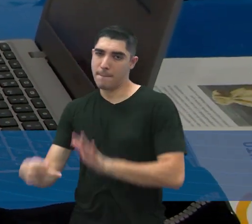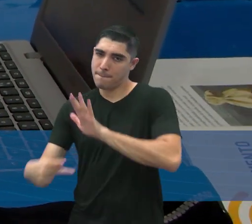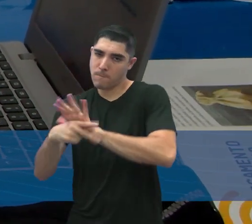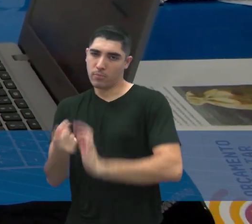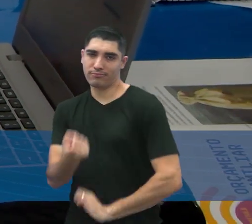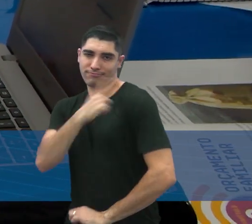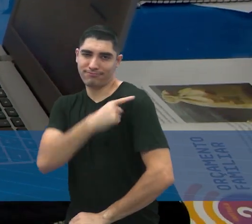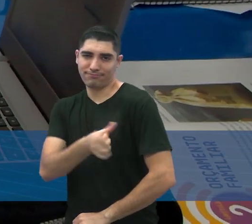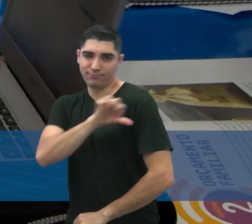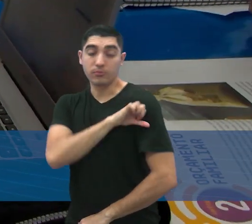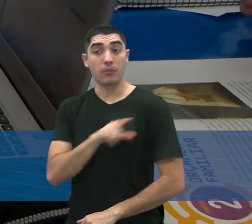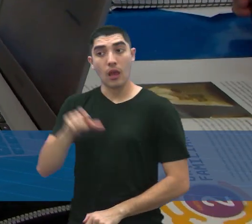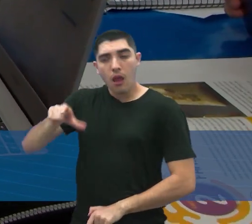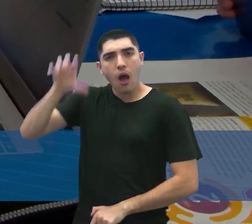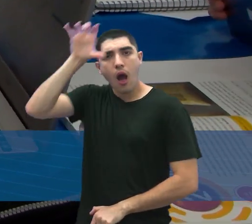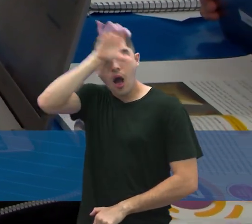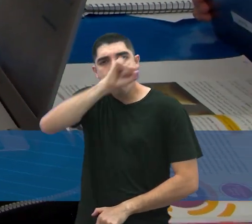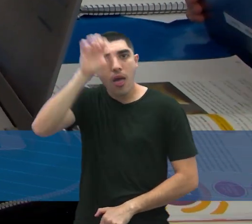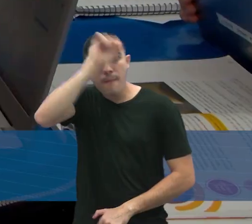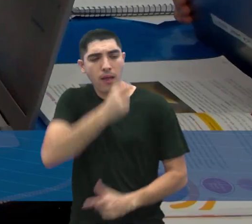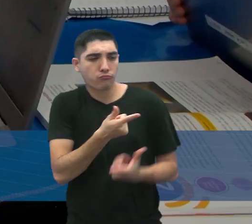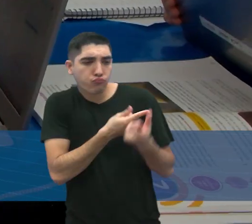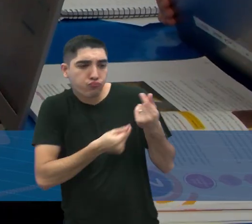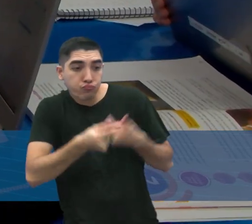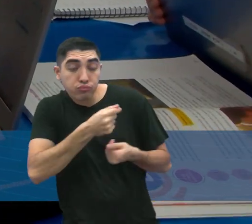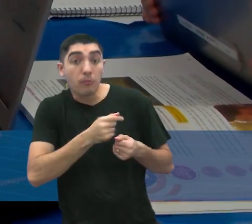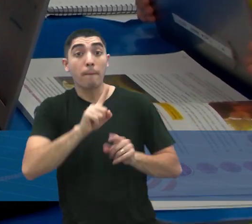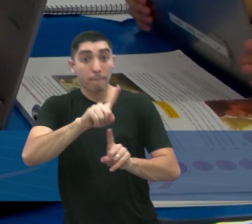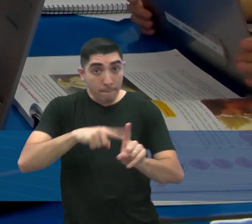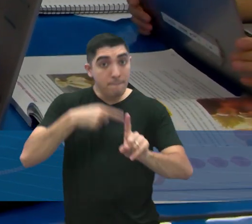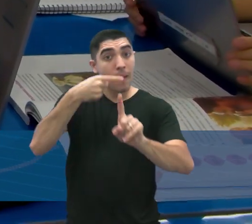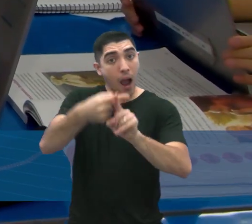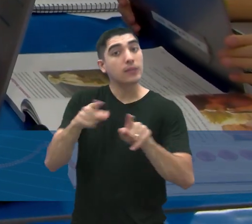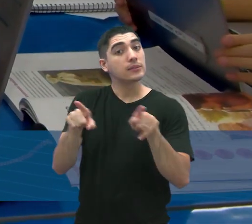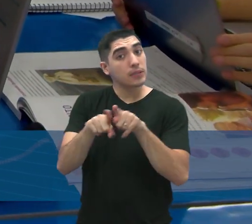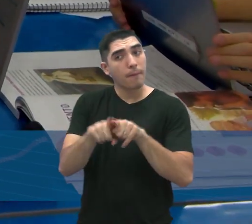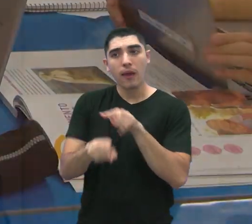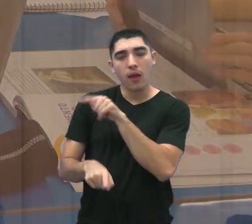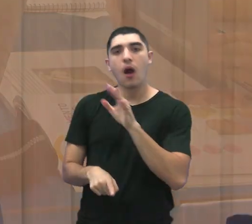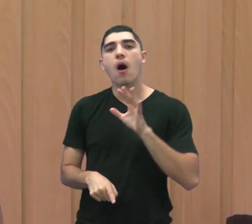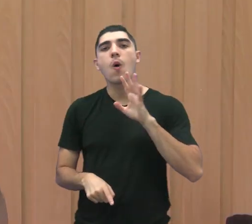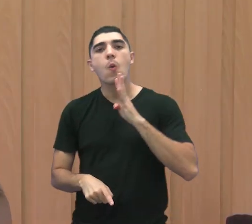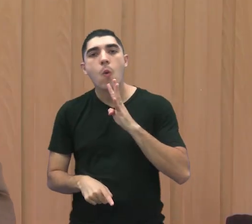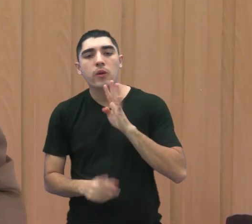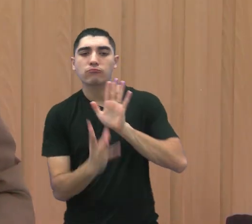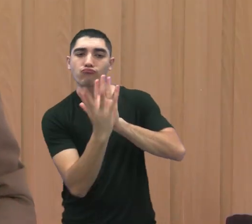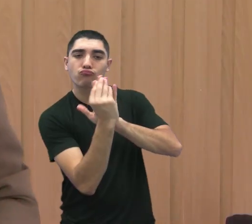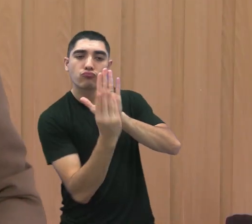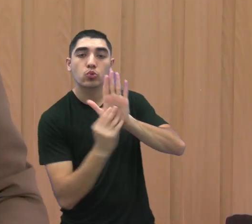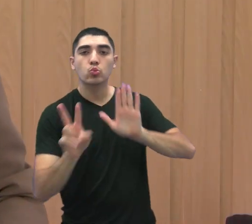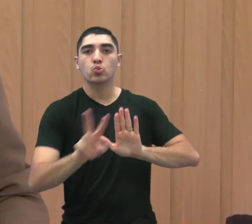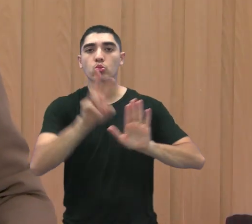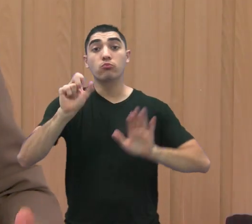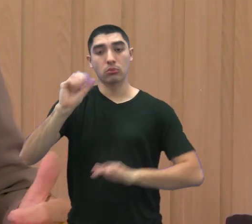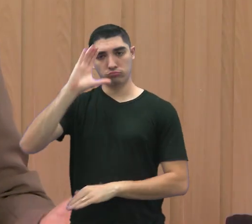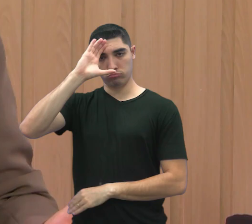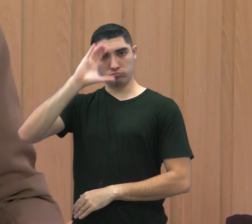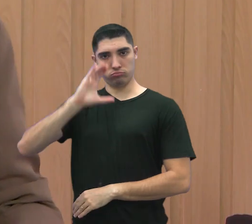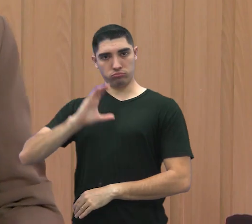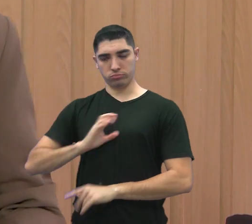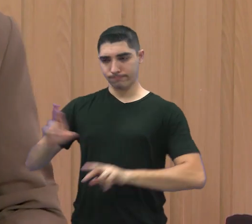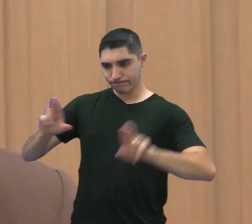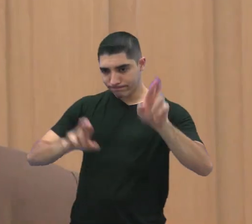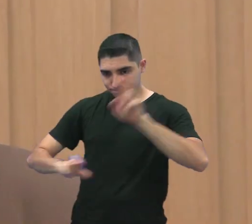de aprenderem sobre recursos financeiros, os estudantes também recebem conteúdos sobre cidadania fiscal e